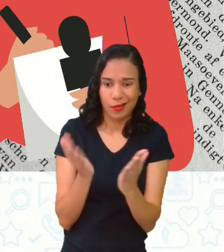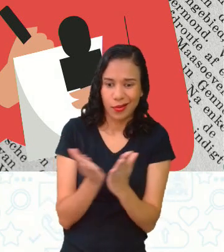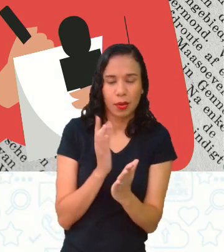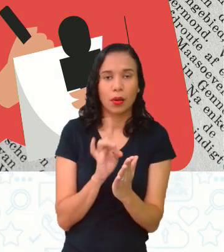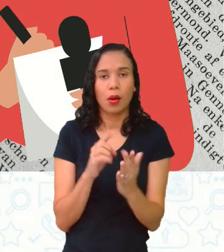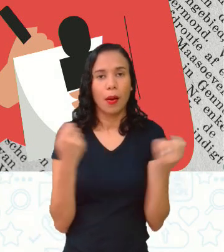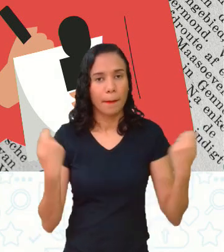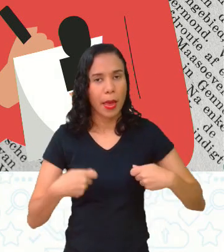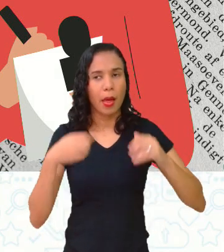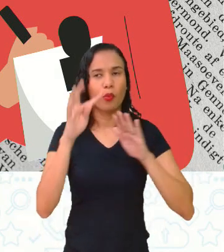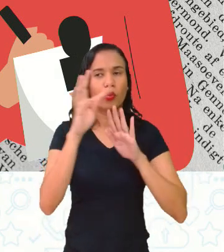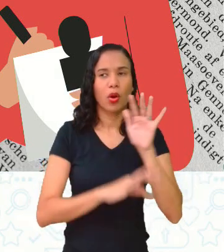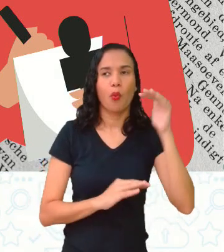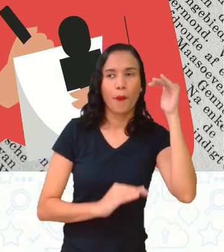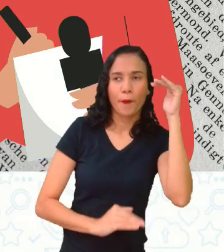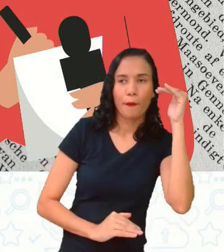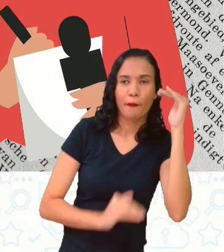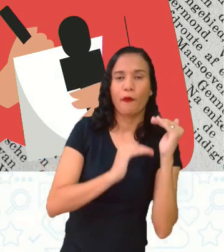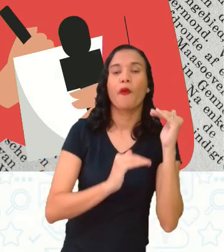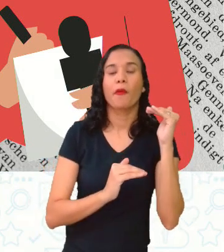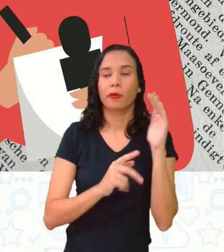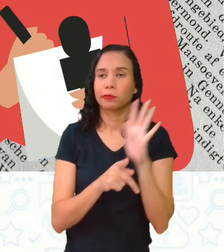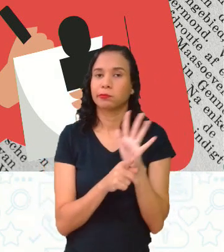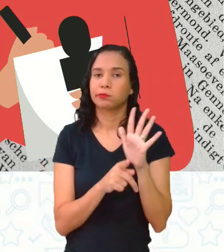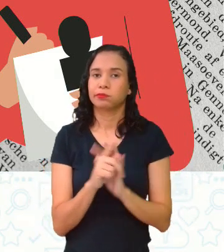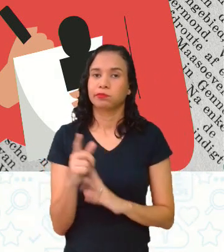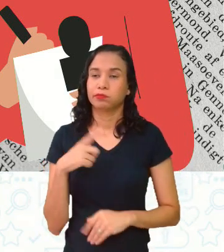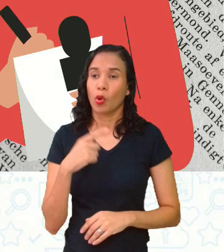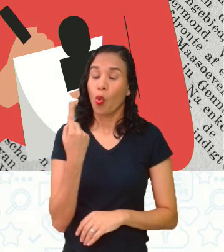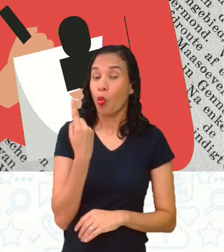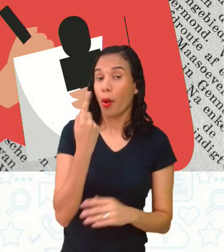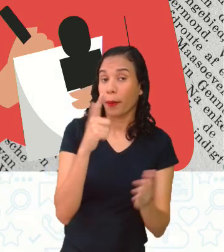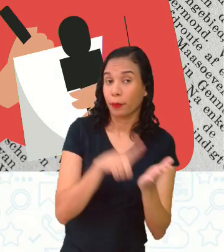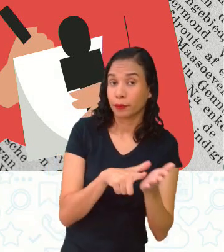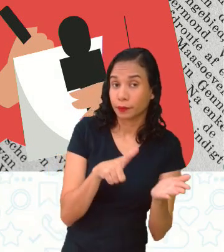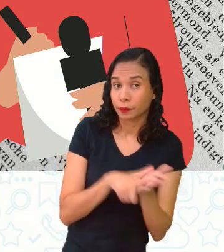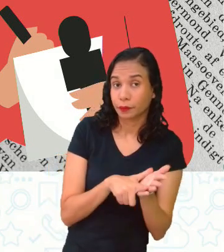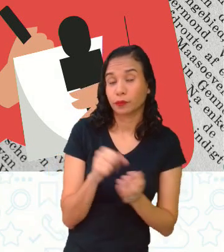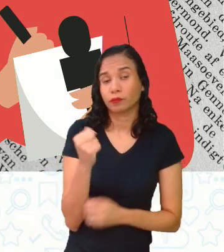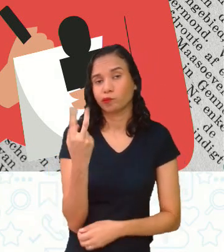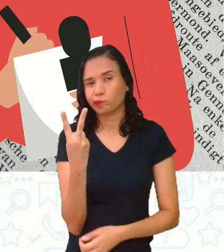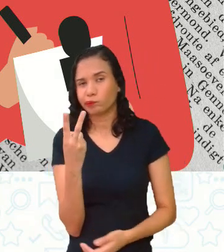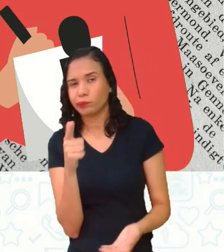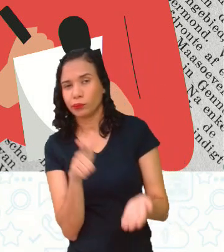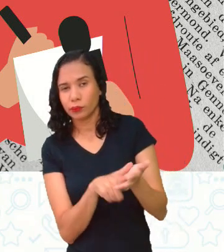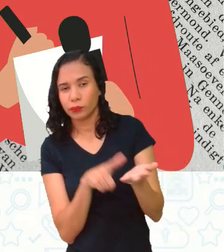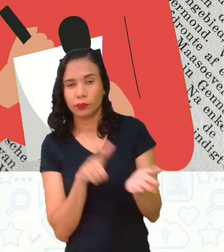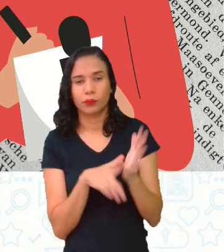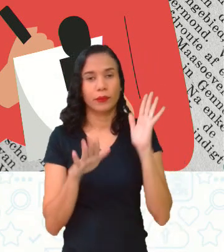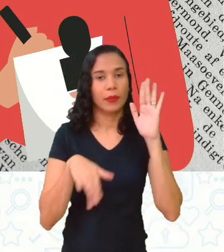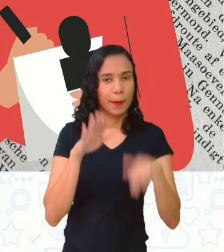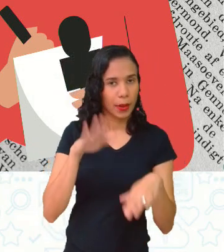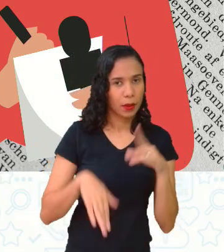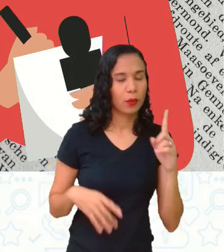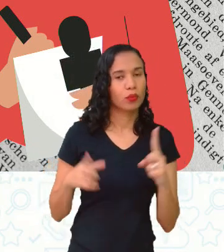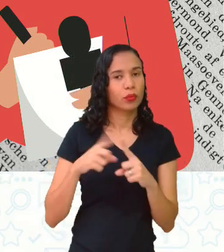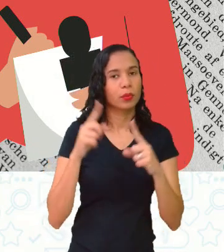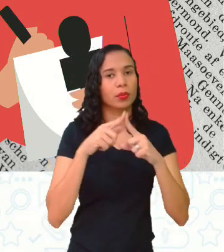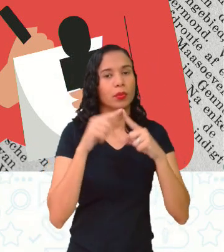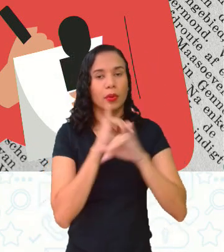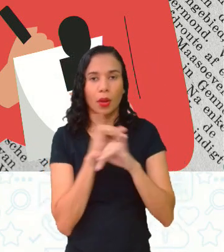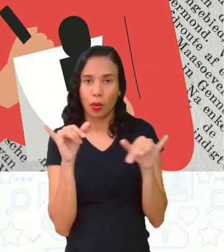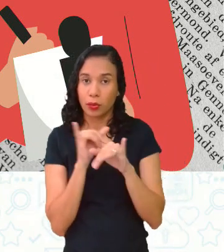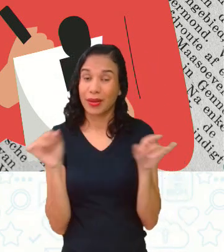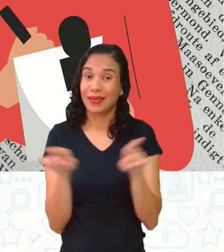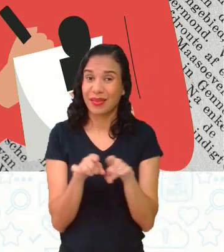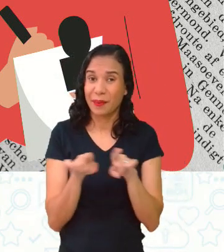Ela precisa ser condensada ali em muito provavelmente uma página ou duas, dependendo ali da notícia, E no meio